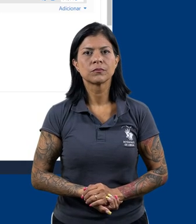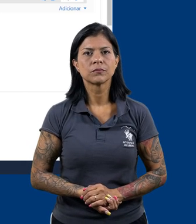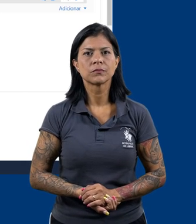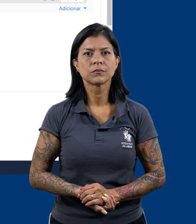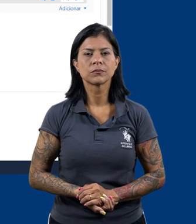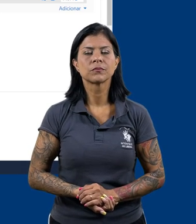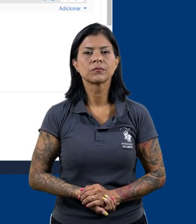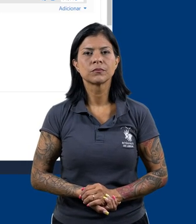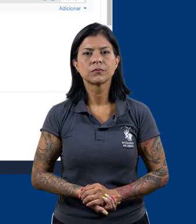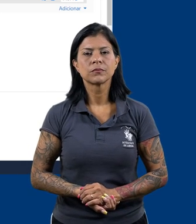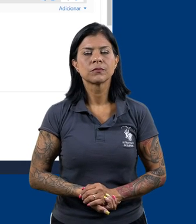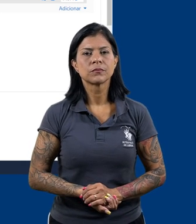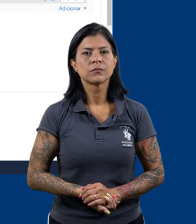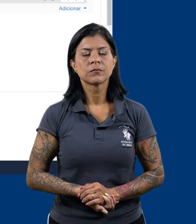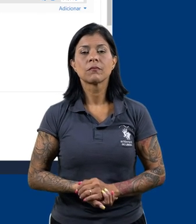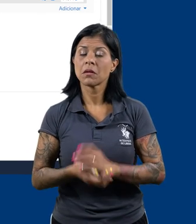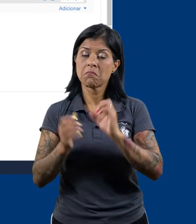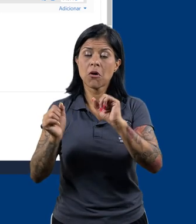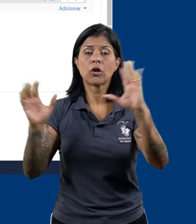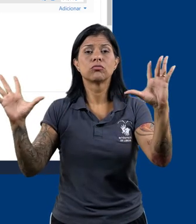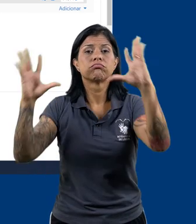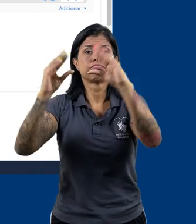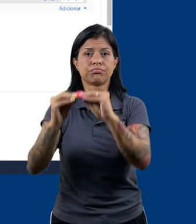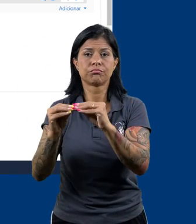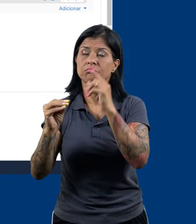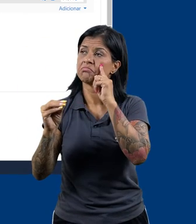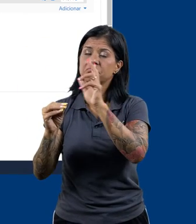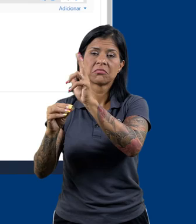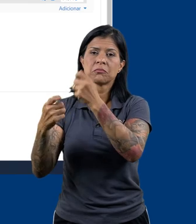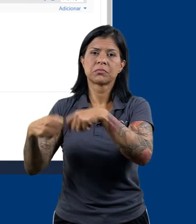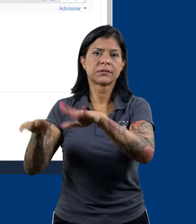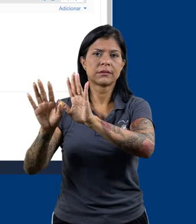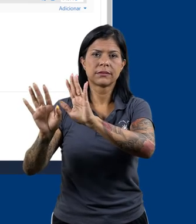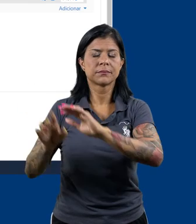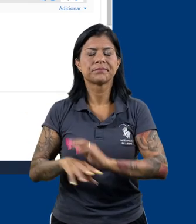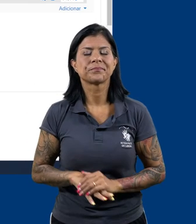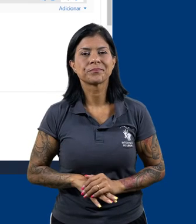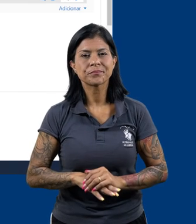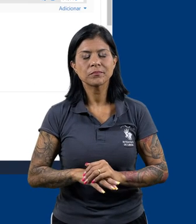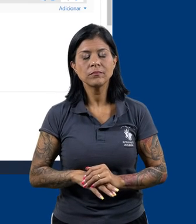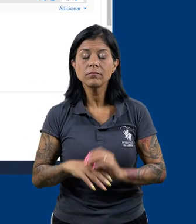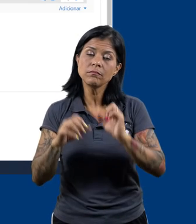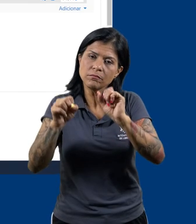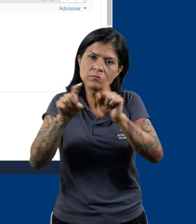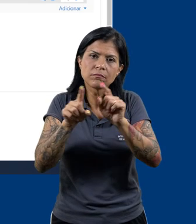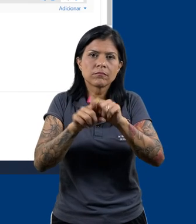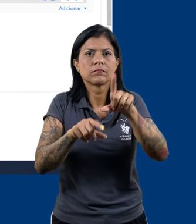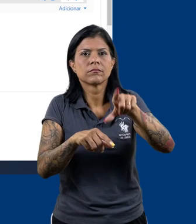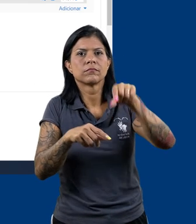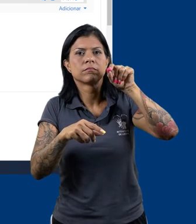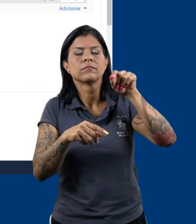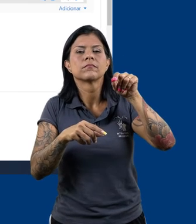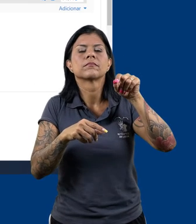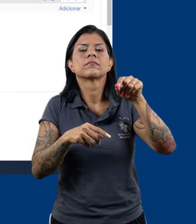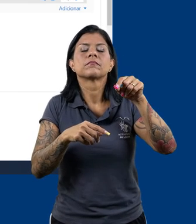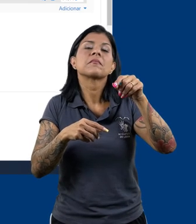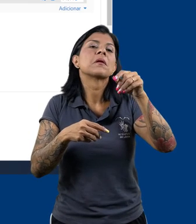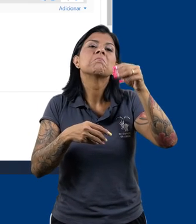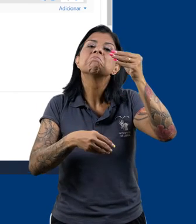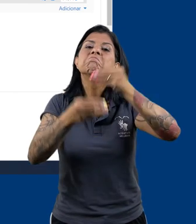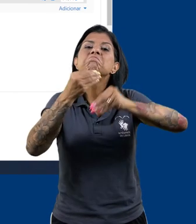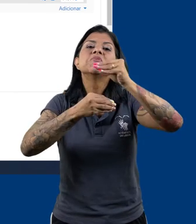Podemos clicar no botão Fechar para fechar a pré-visualização da questão. Podemos selecionar a